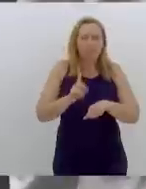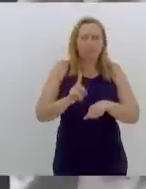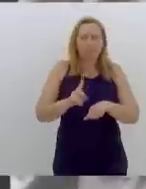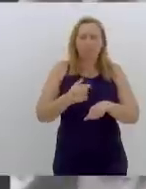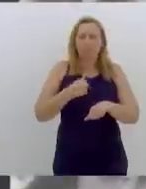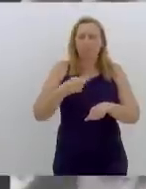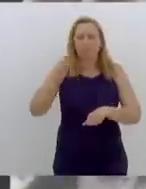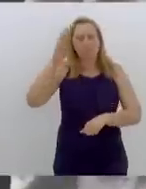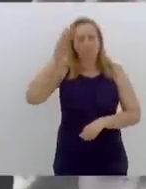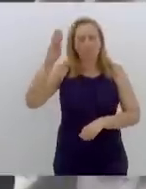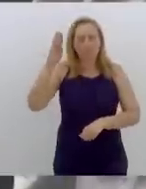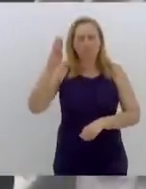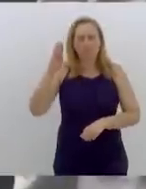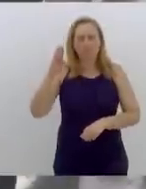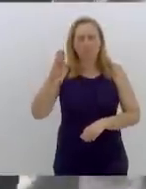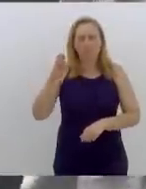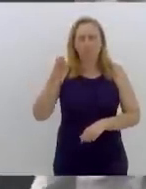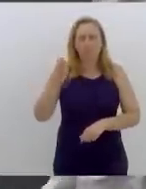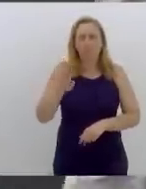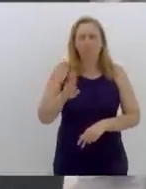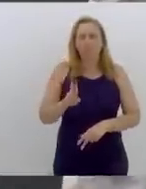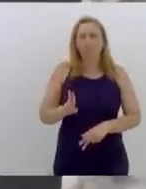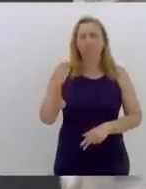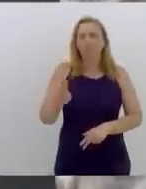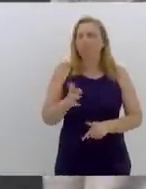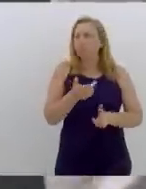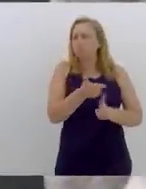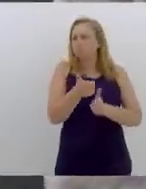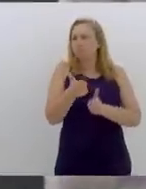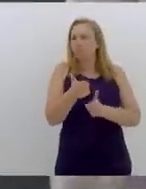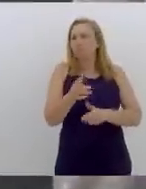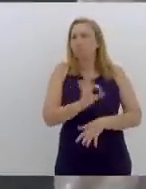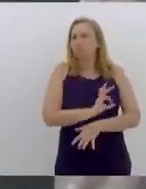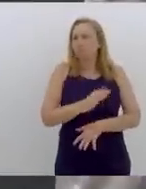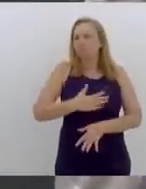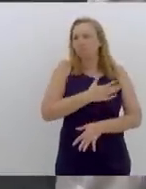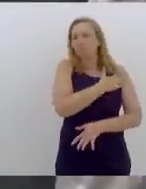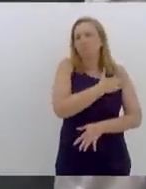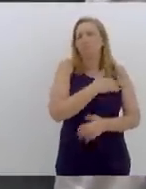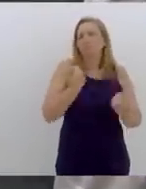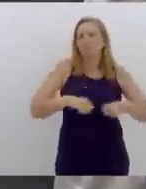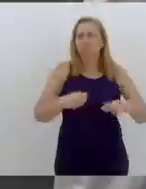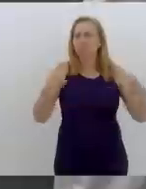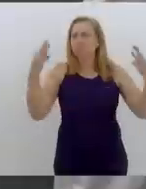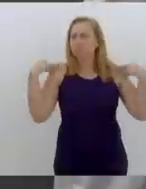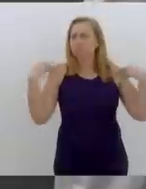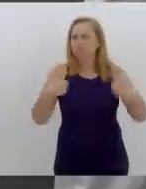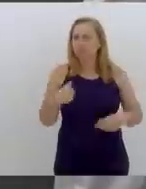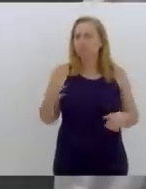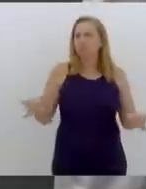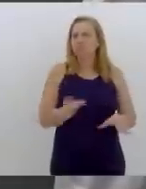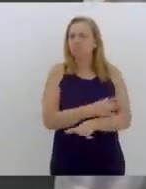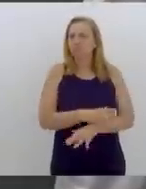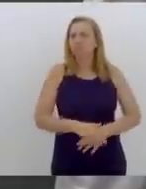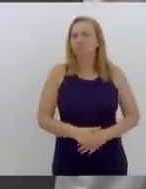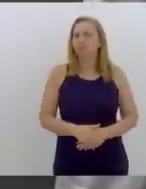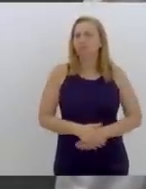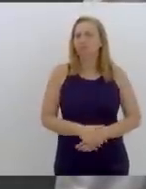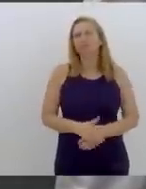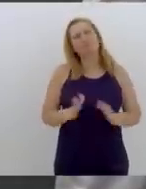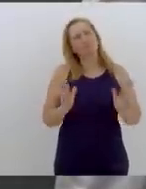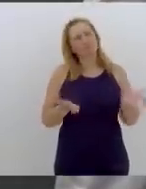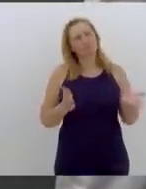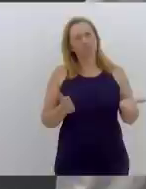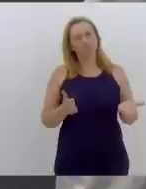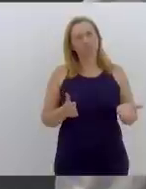adotado de fuzil pistola ponto 30 até se a polícia militar precisar de mim como motorista bom blindado eu estou pronto agora